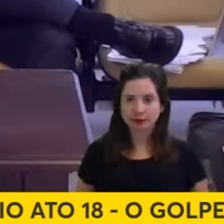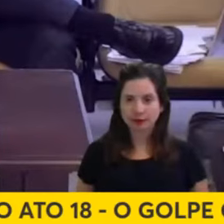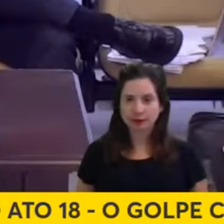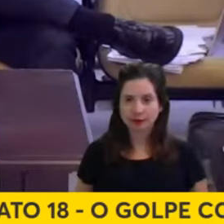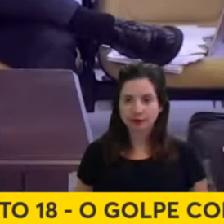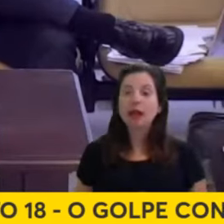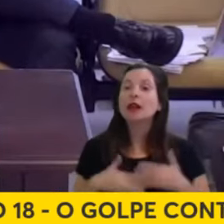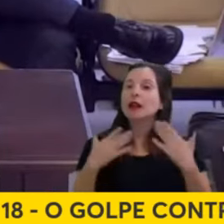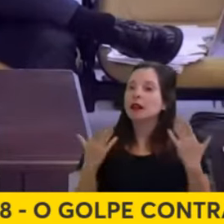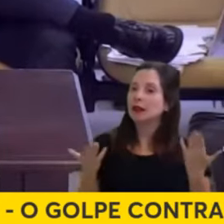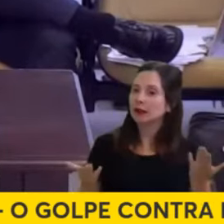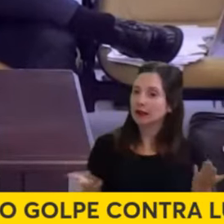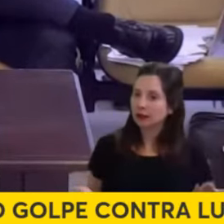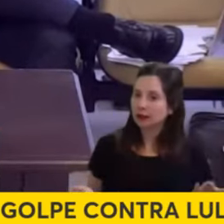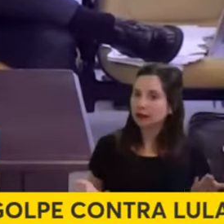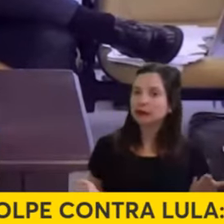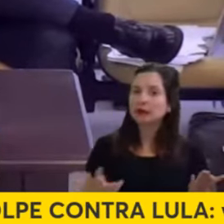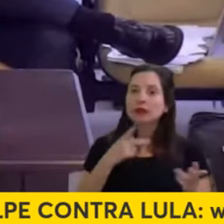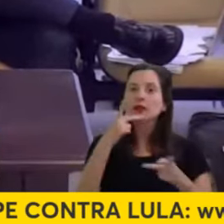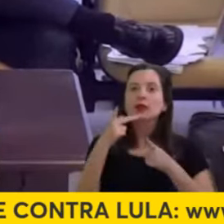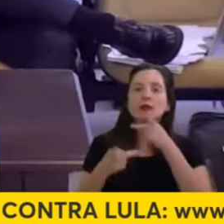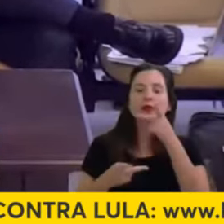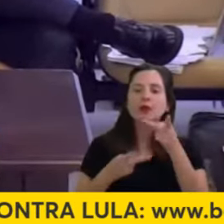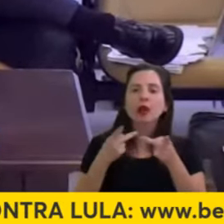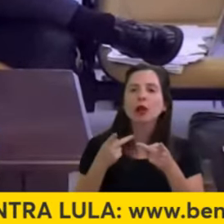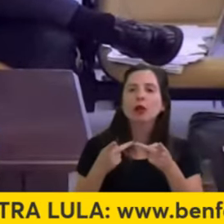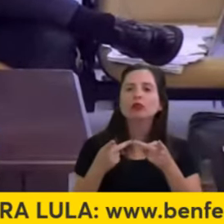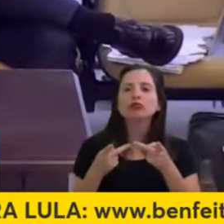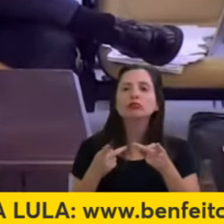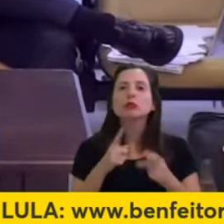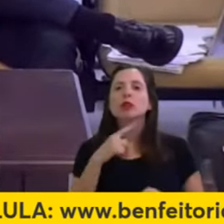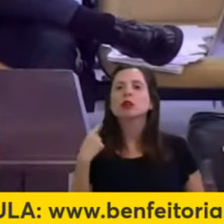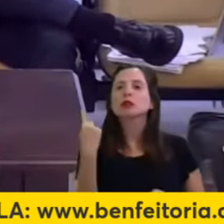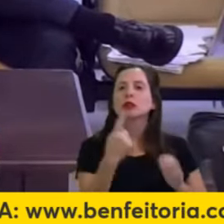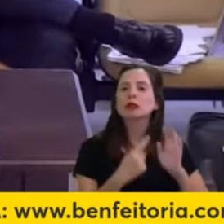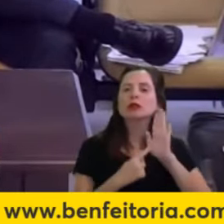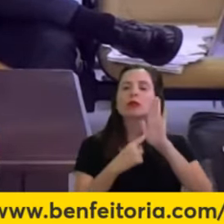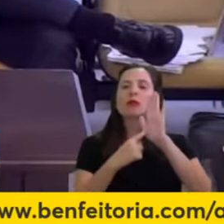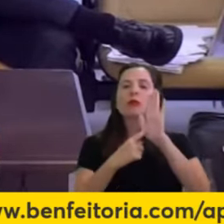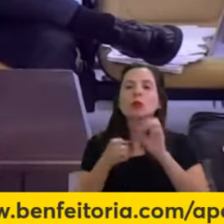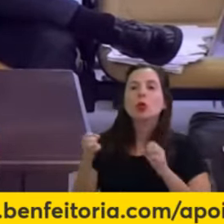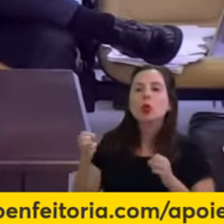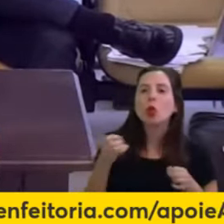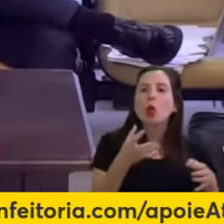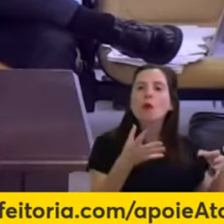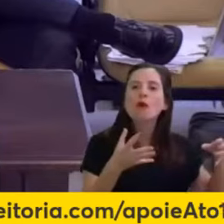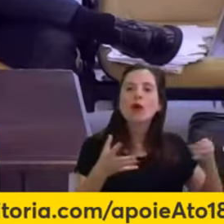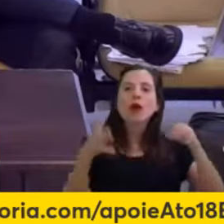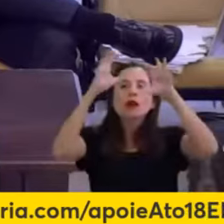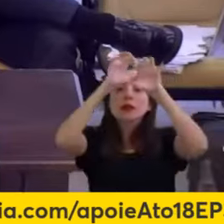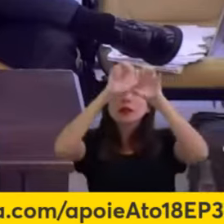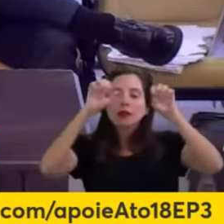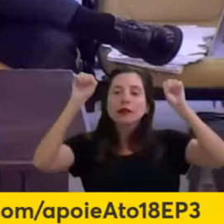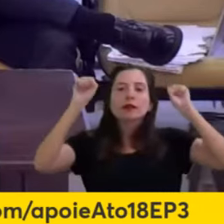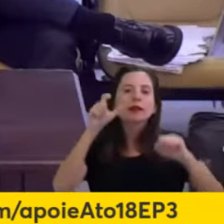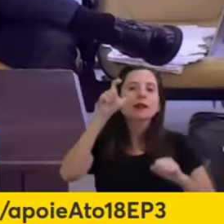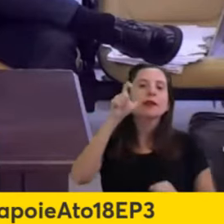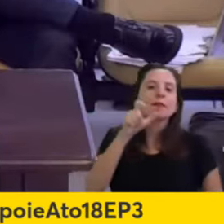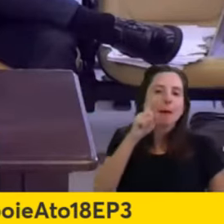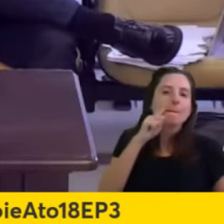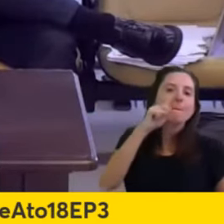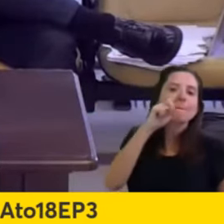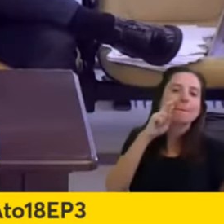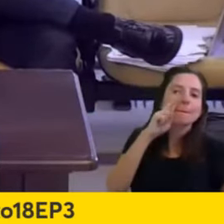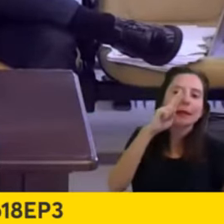eh e dizem que há um eh nós estamos trazendo uma inovação pra corte que é um precedente perigoso